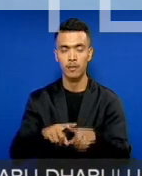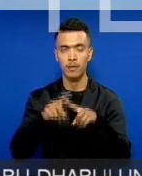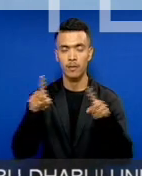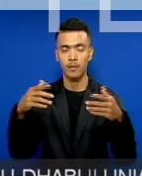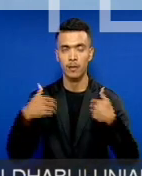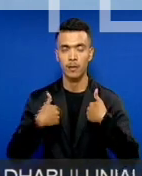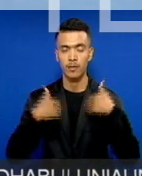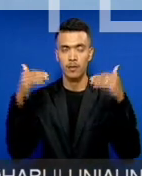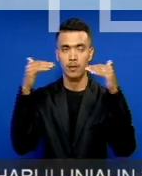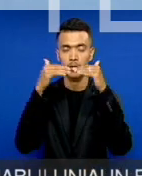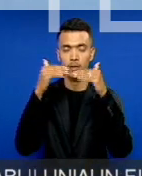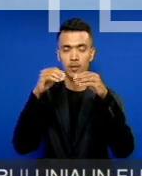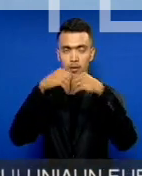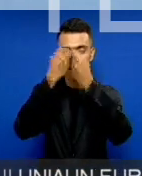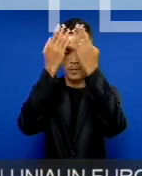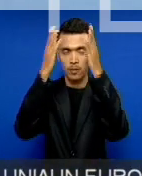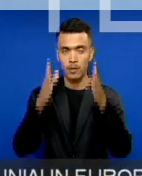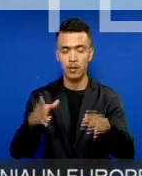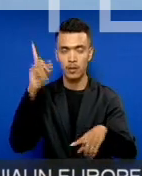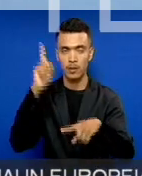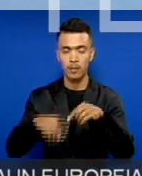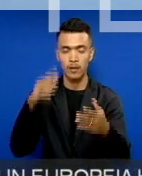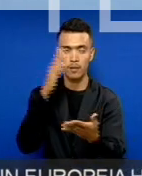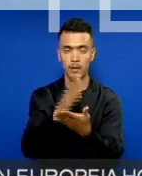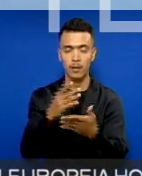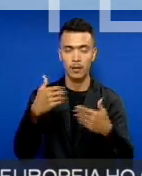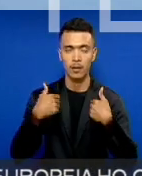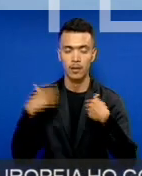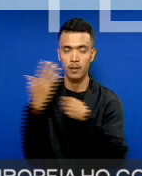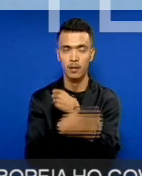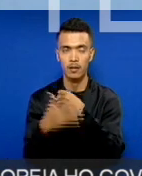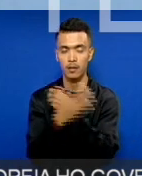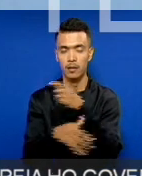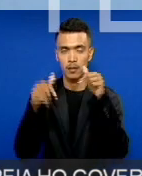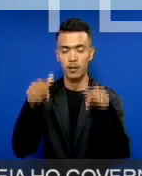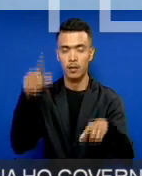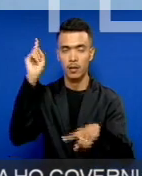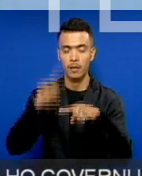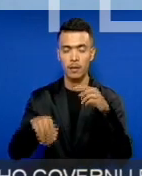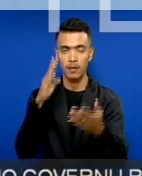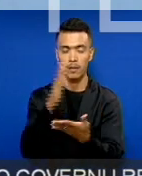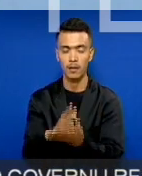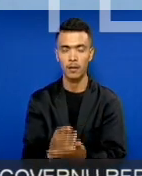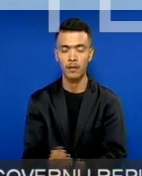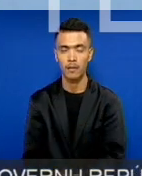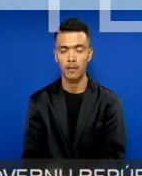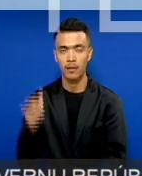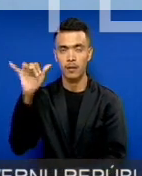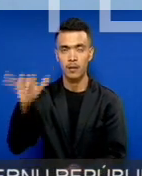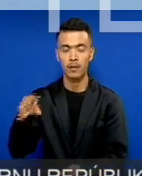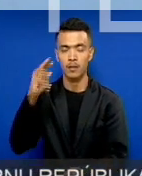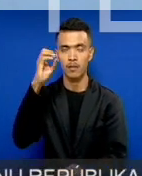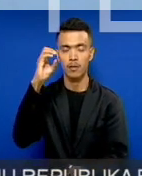on job. Cata, docente Sirla Belanur de Itinerai. Todo tempo iremos pela Noruega e Portugal, pela Noruega e Moçambique. E se iremos Moçambique,